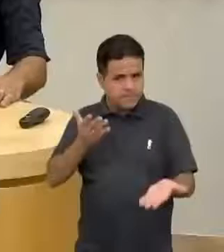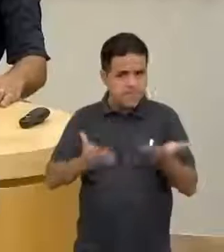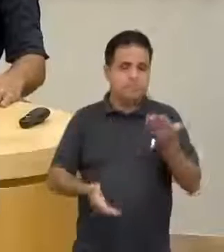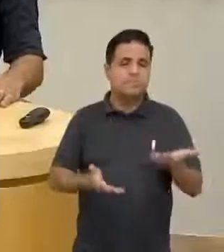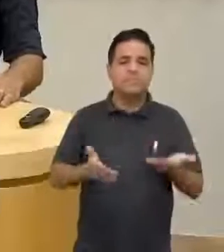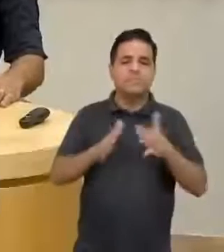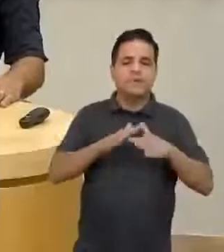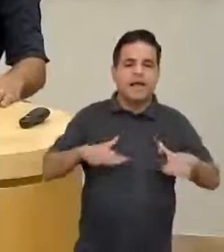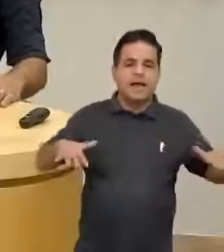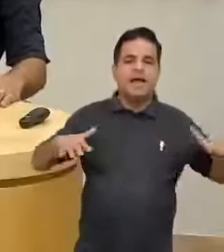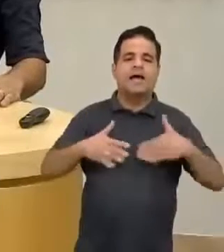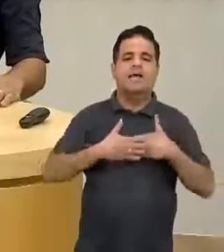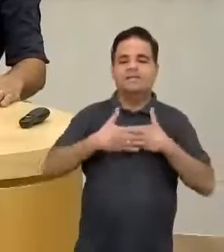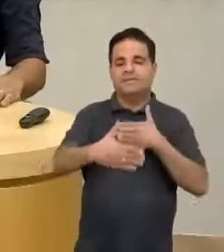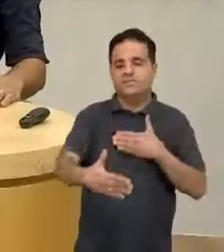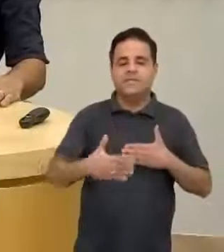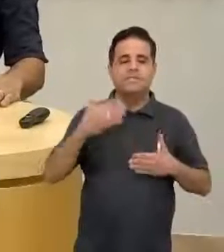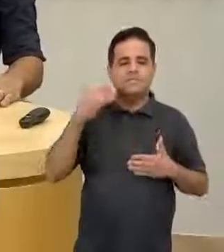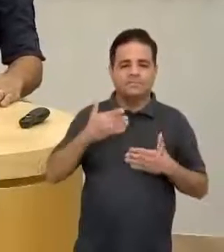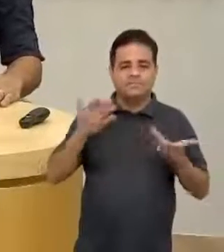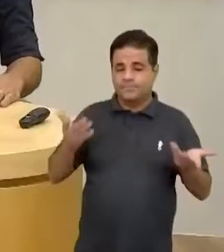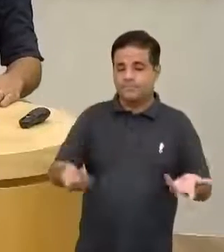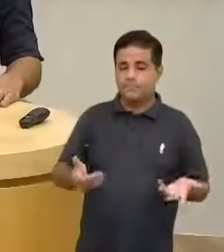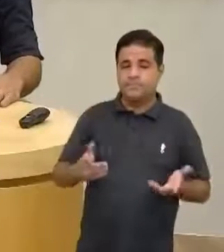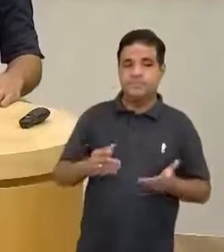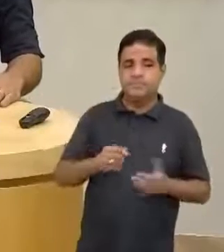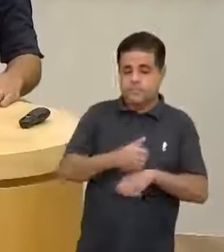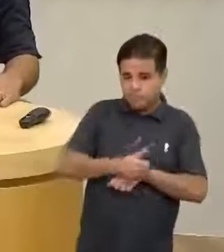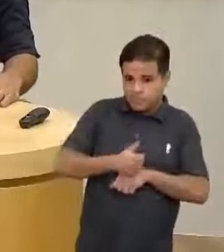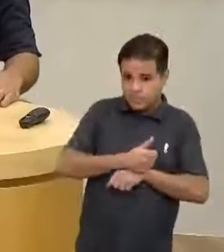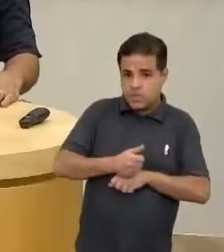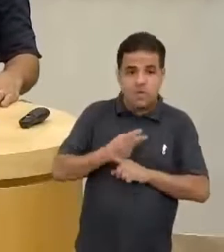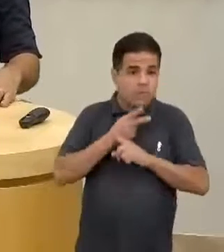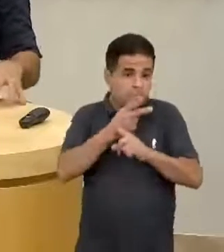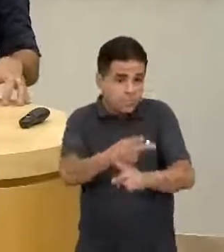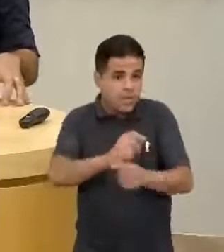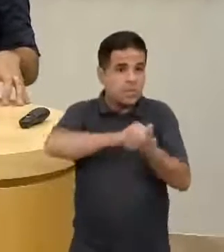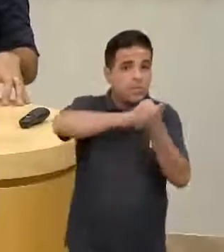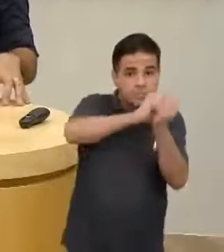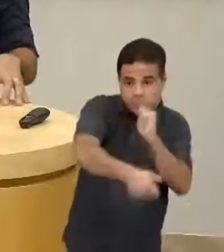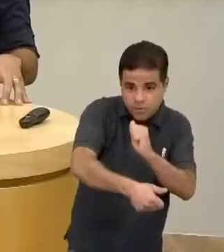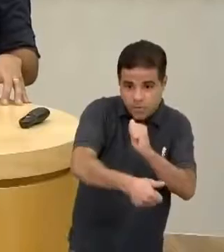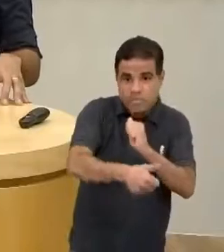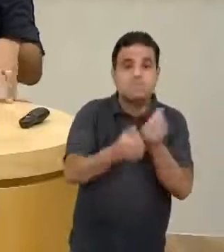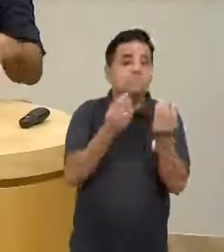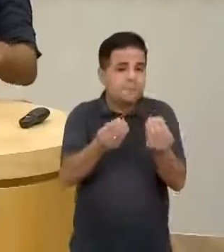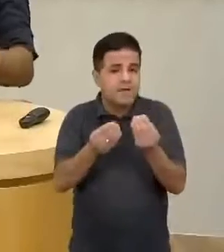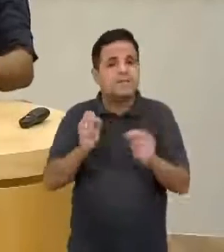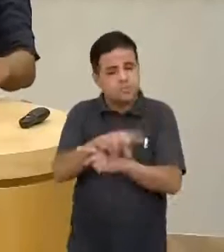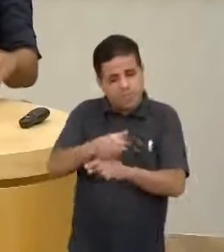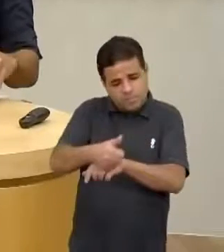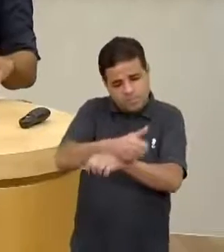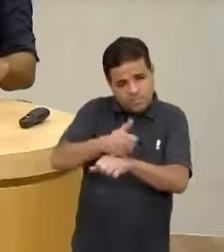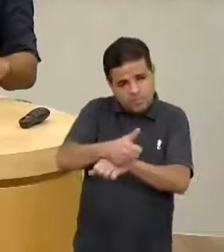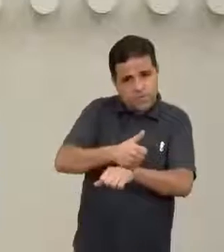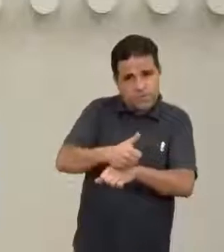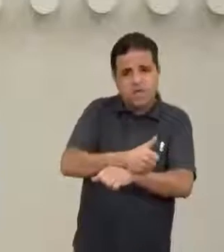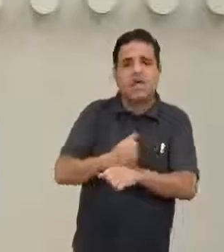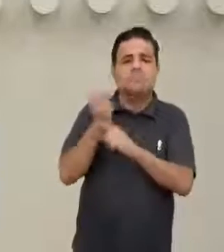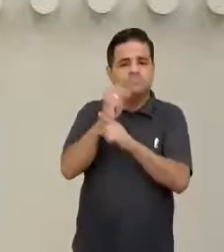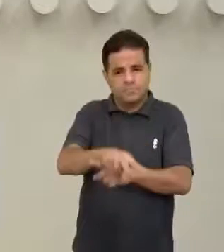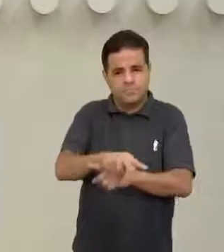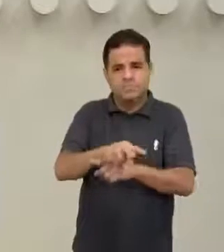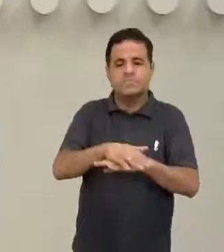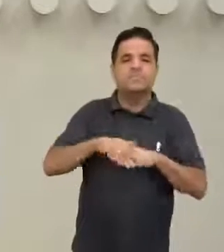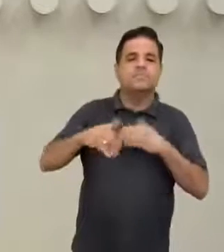duas partes. E ele está falando sobre a profissionalização. Buscar o esporte para se profissionalizar. Olha, eu coloquei meu